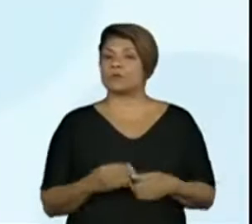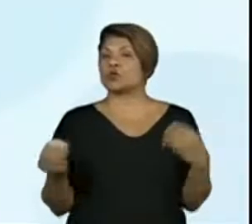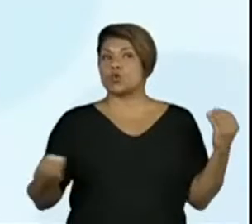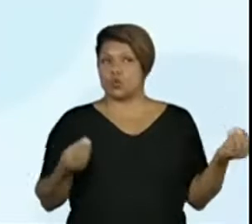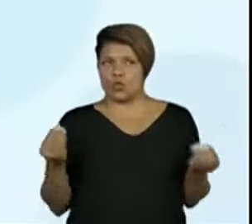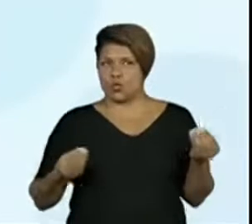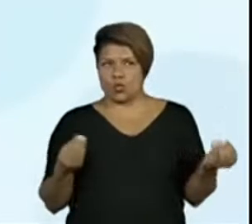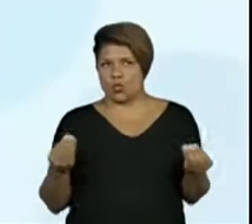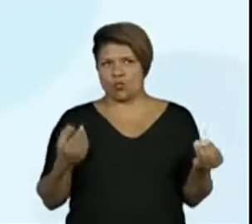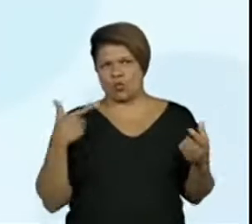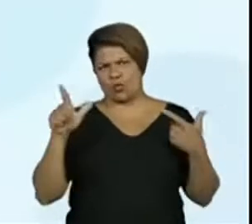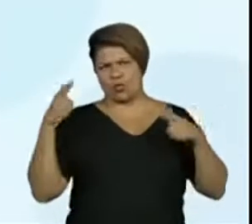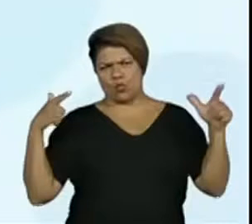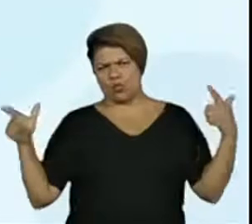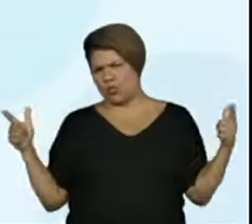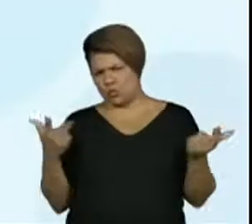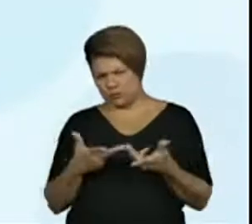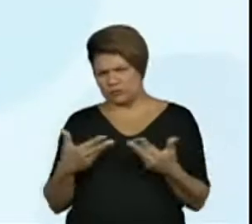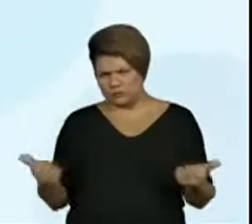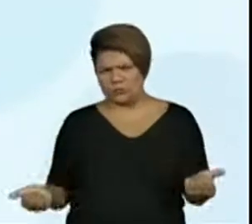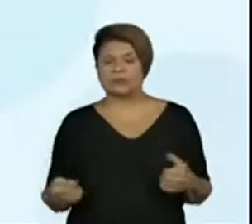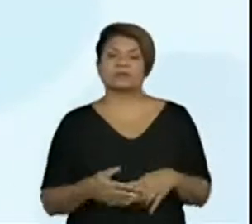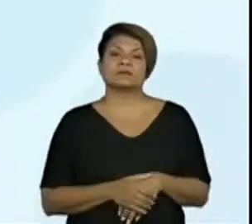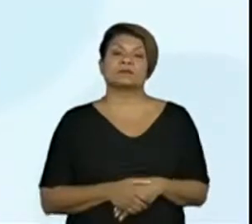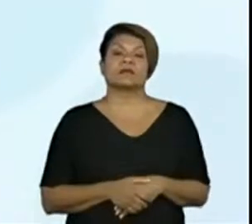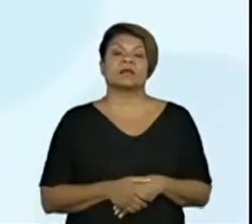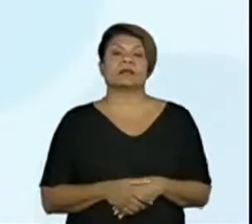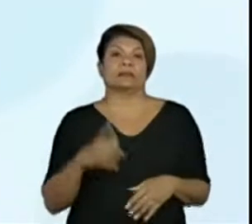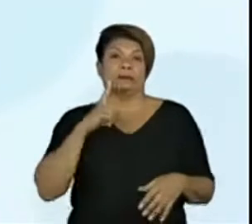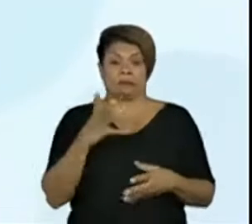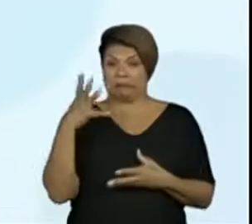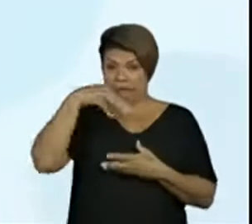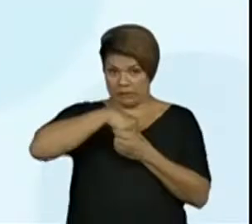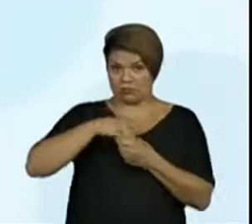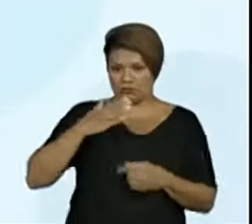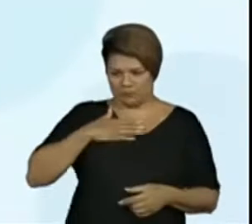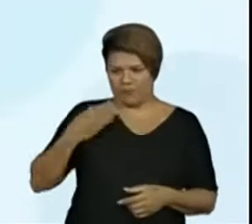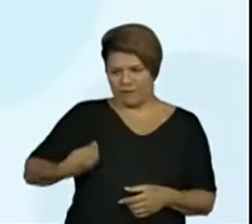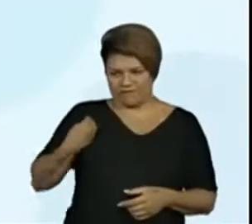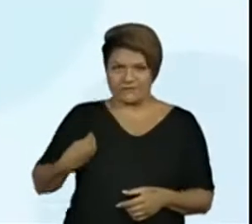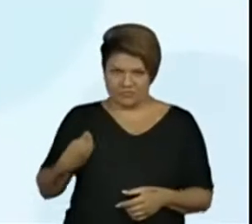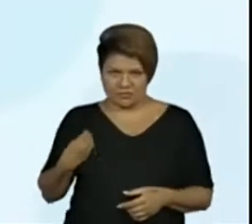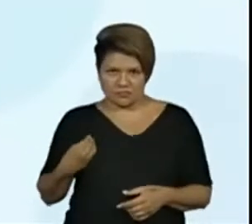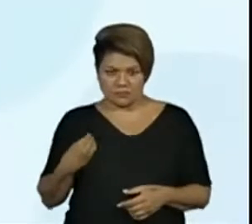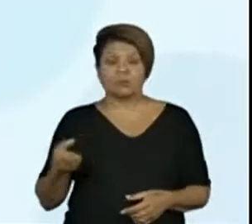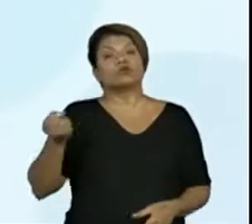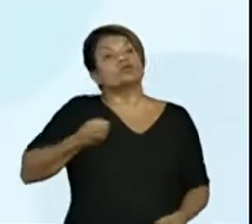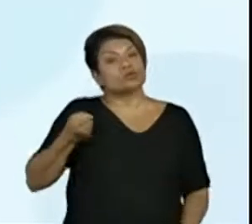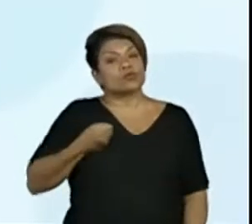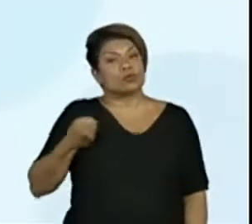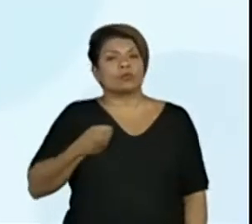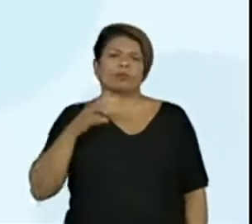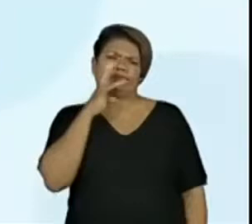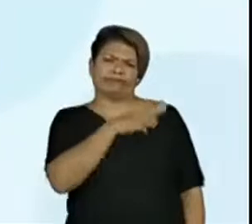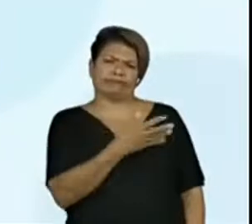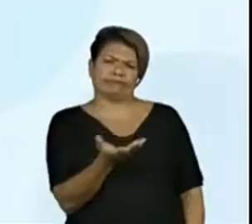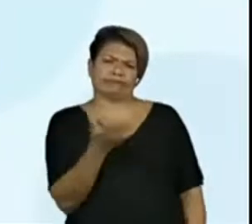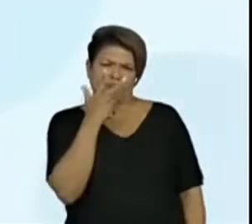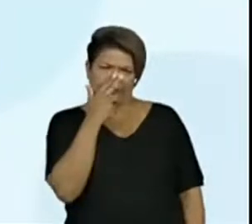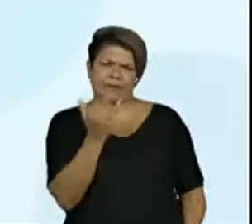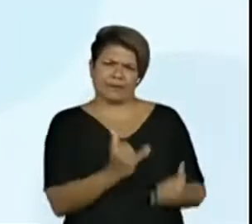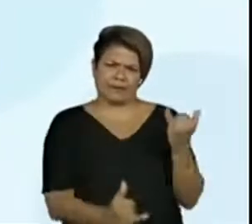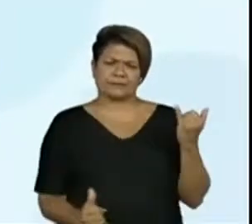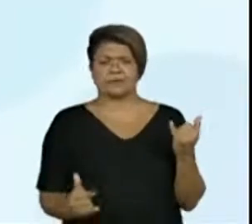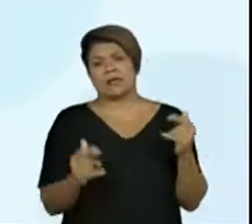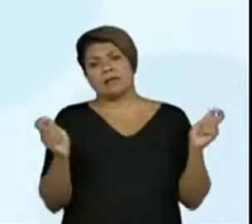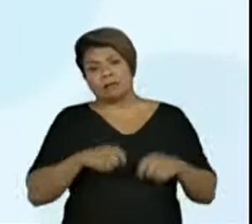Como muitas outras coisas que fazem parte da nossa vida, os números parecem óbvios. Dá